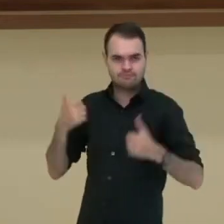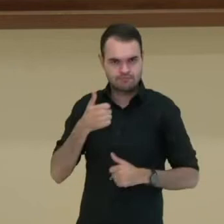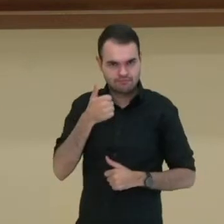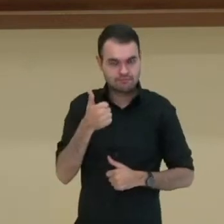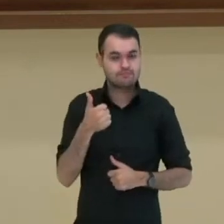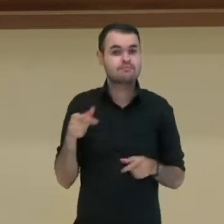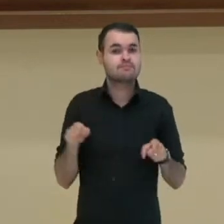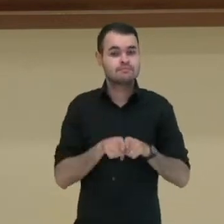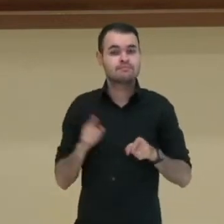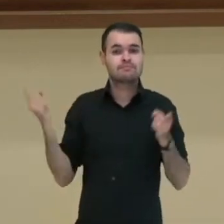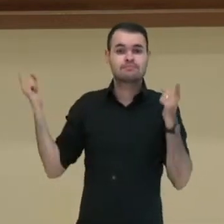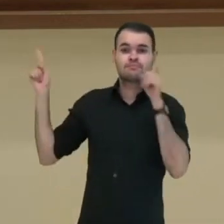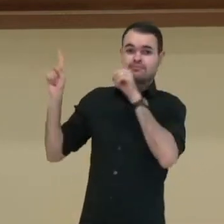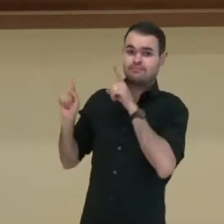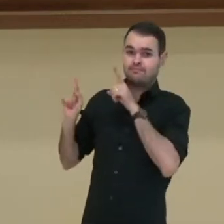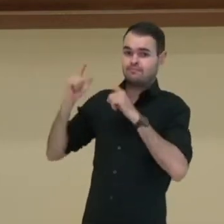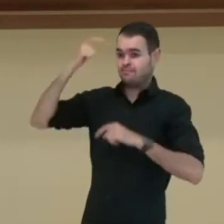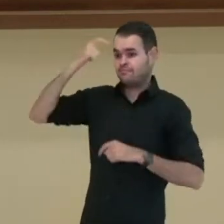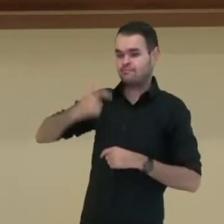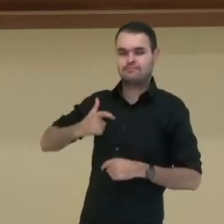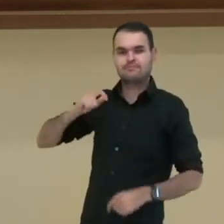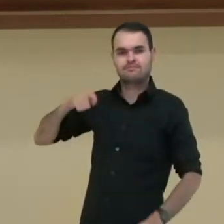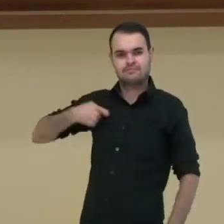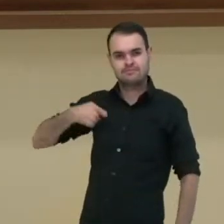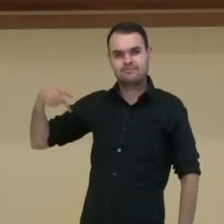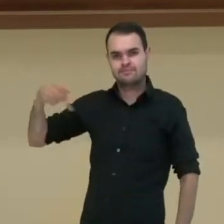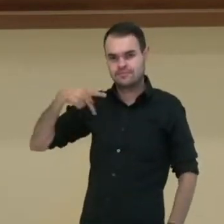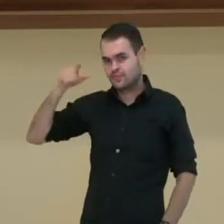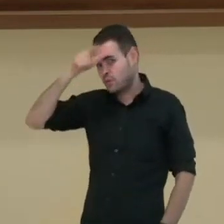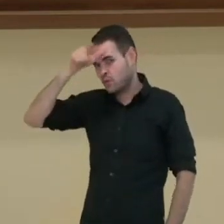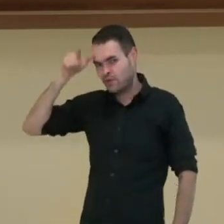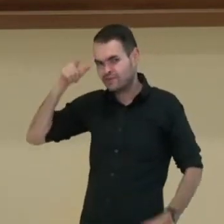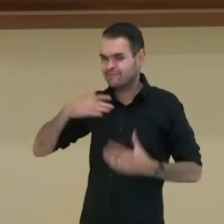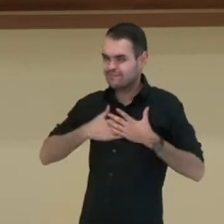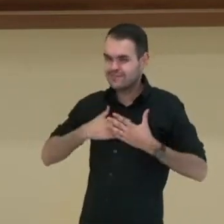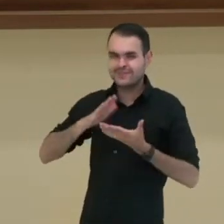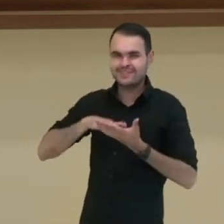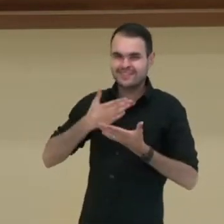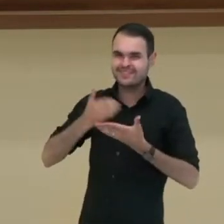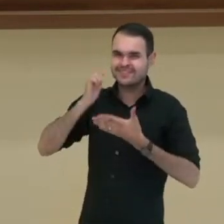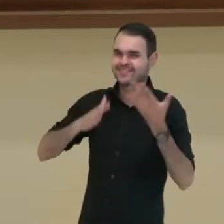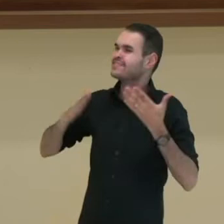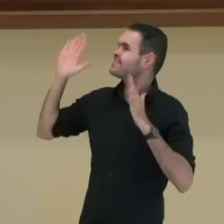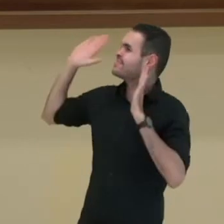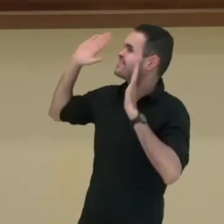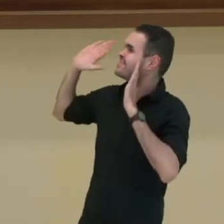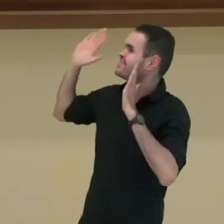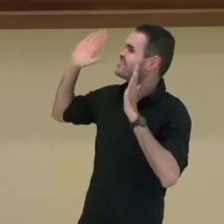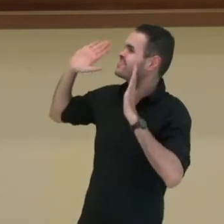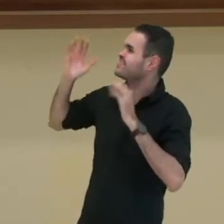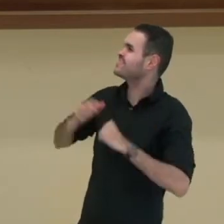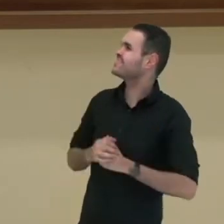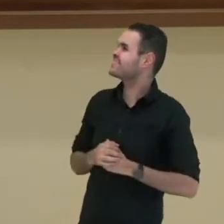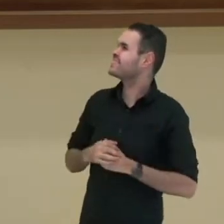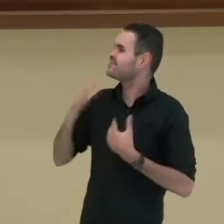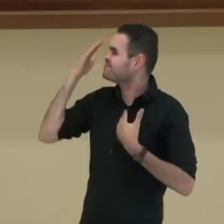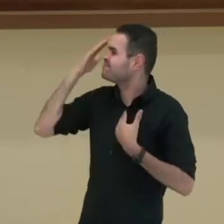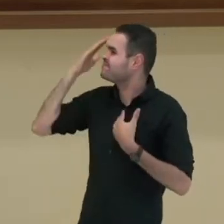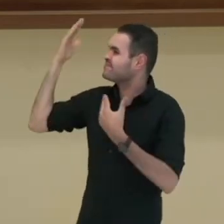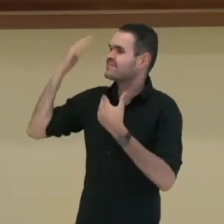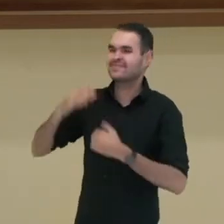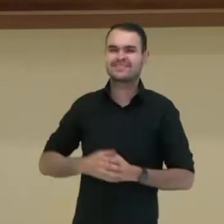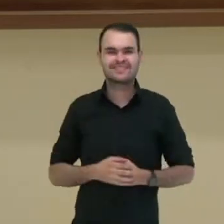nós temos a companhia do nosso professor Luiz, querido, nosso intérprete. Seja bem-vindo, viu? Que bom tê-lo aqui